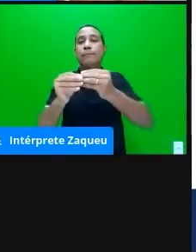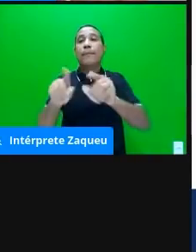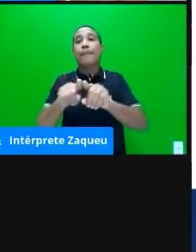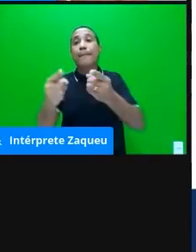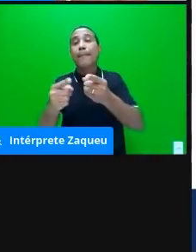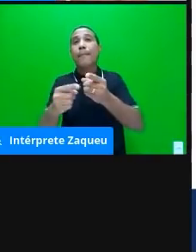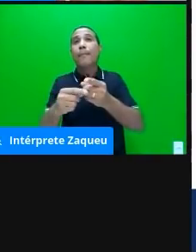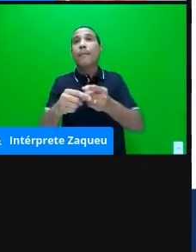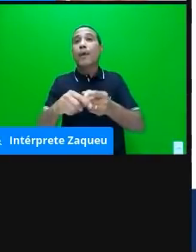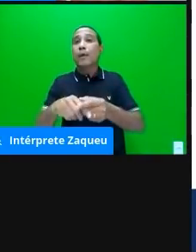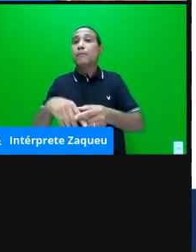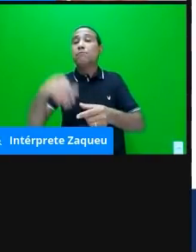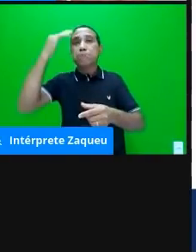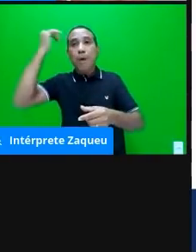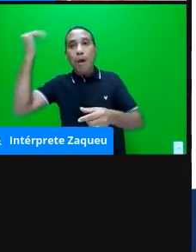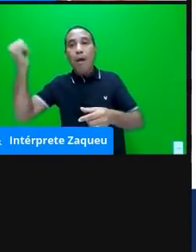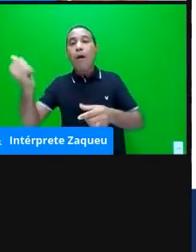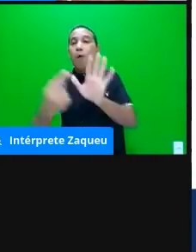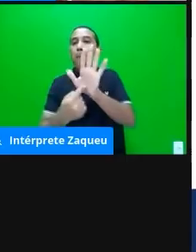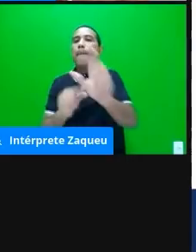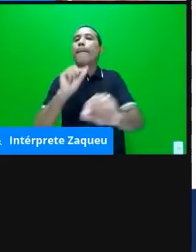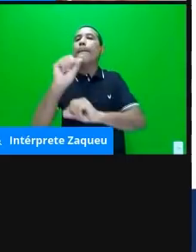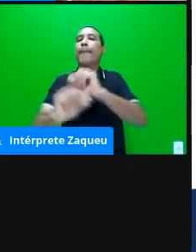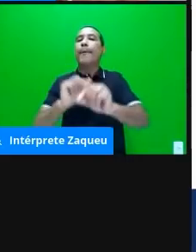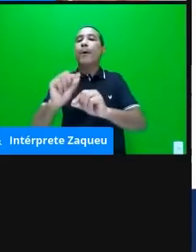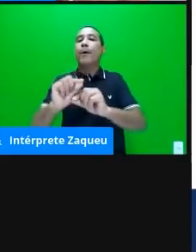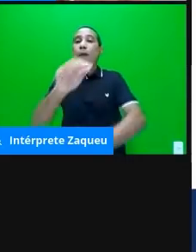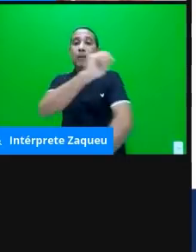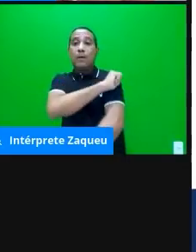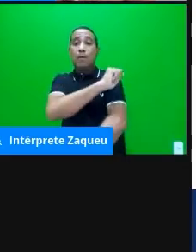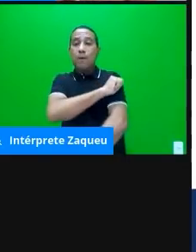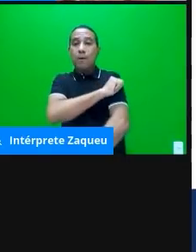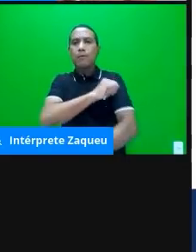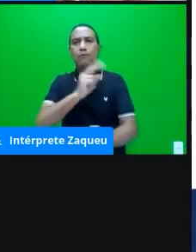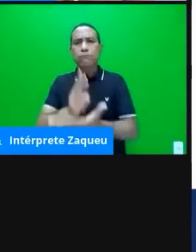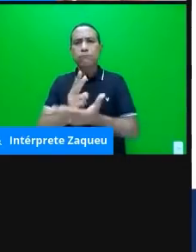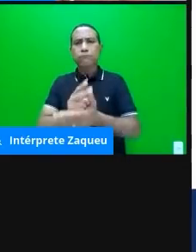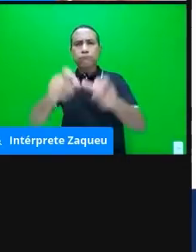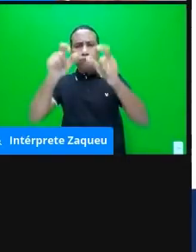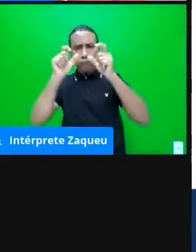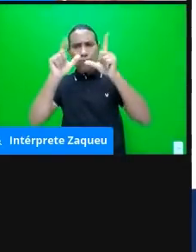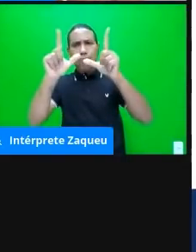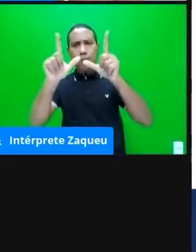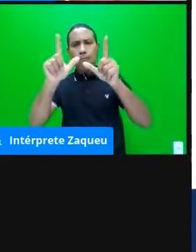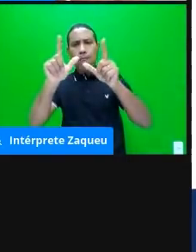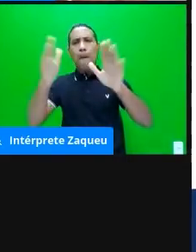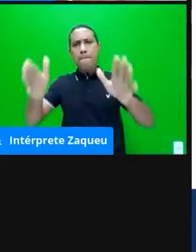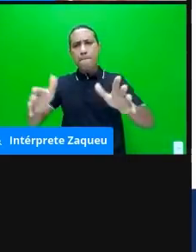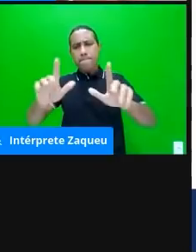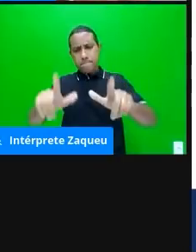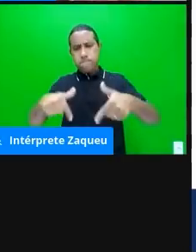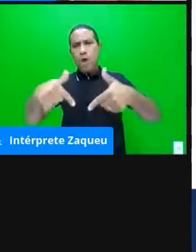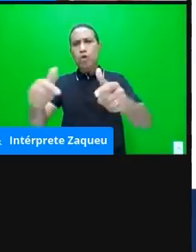mostraram que o aluno, ele é ativo no processo de ensino-aprendizagem. E hoje nós vamos falar um